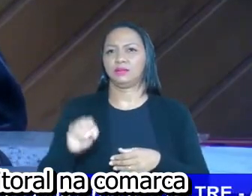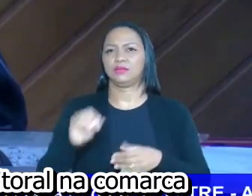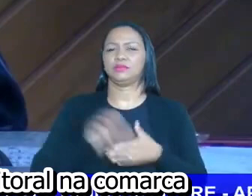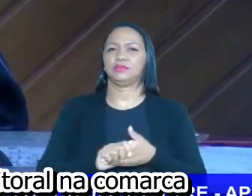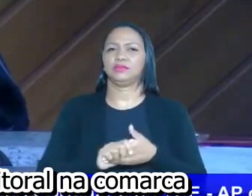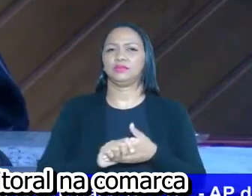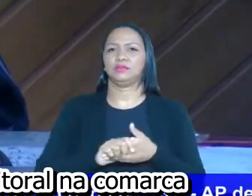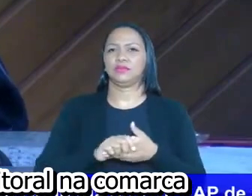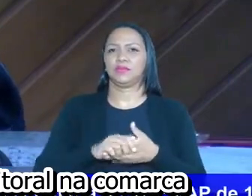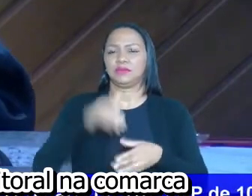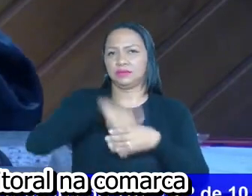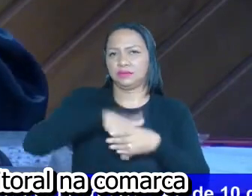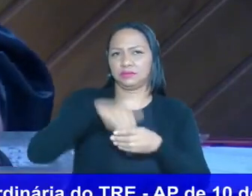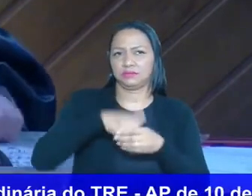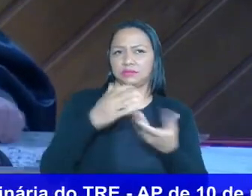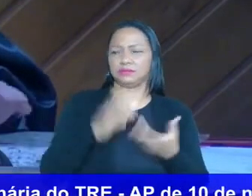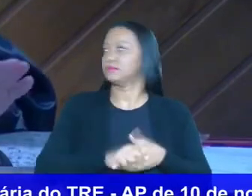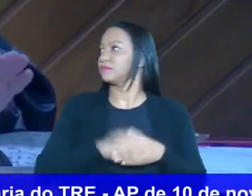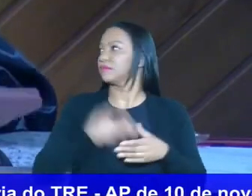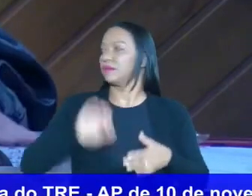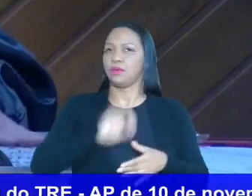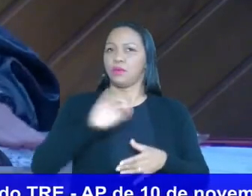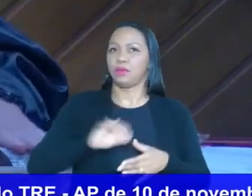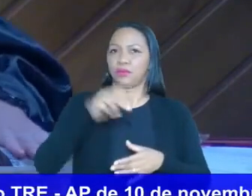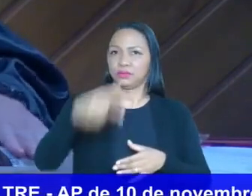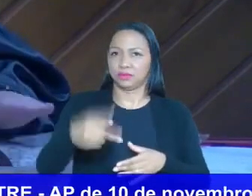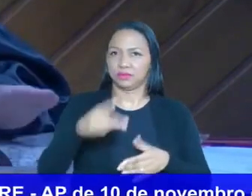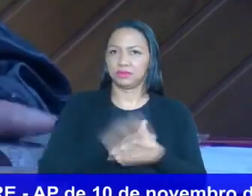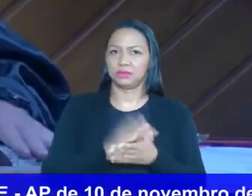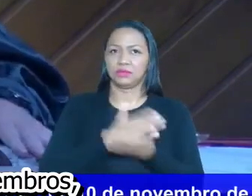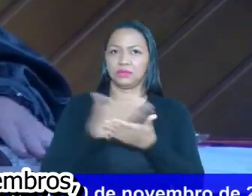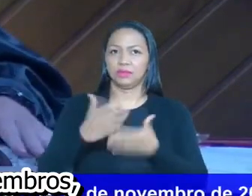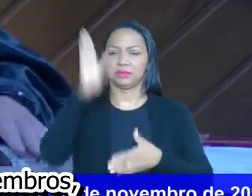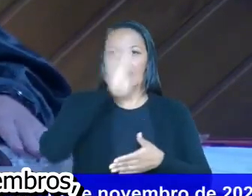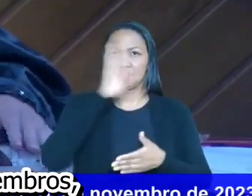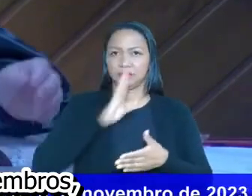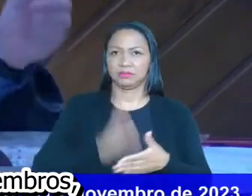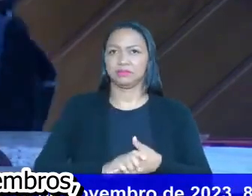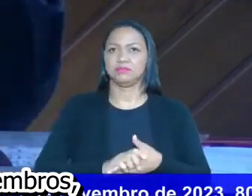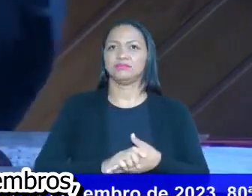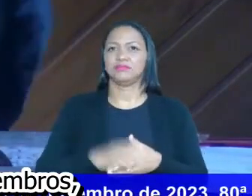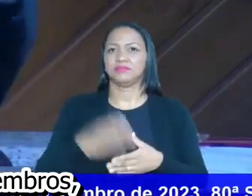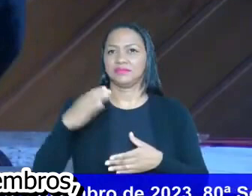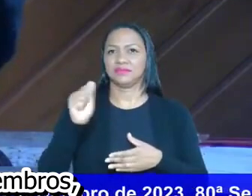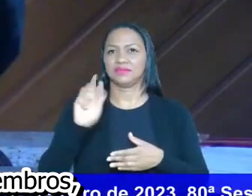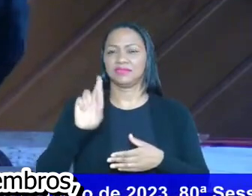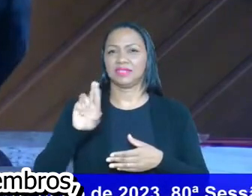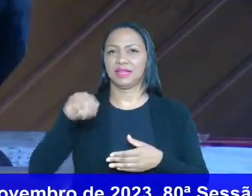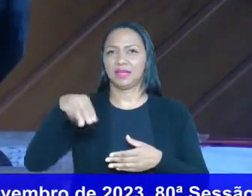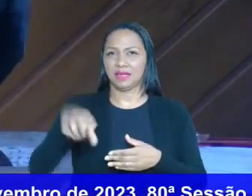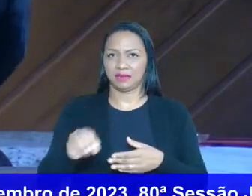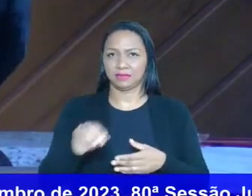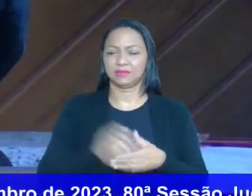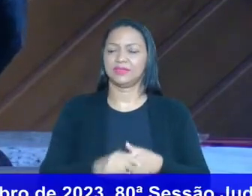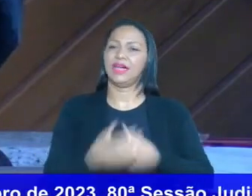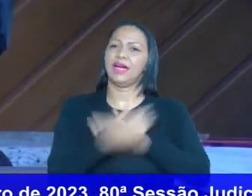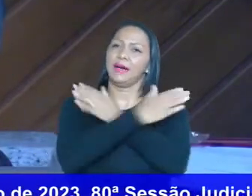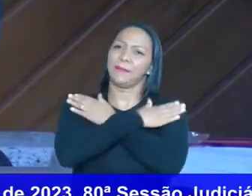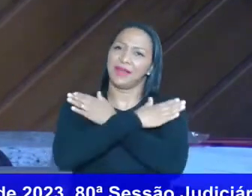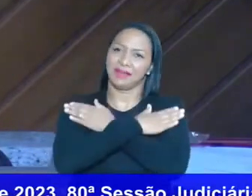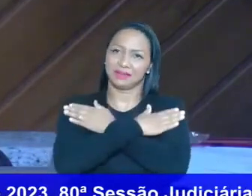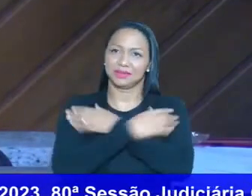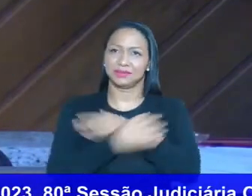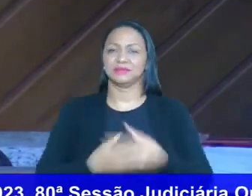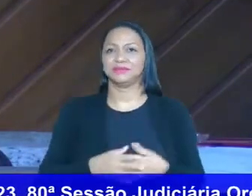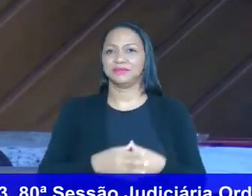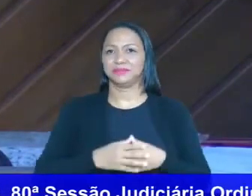eleitoral na comarca do Oiapoque, onde começa o Brasil. Em nome do Carmo, a todos os juízes membros, um abraço.